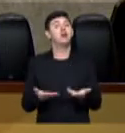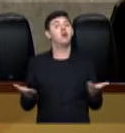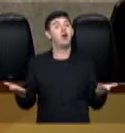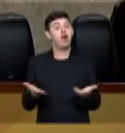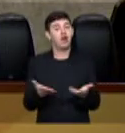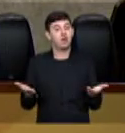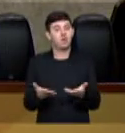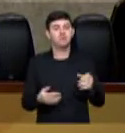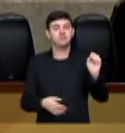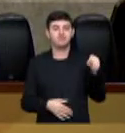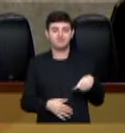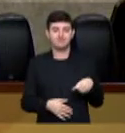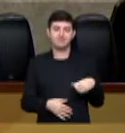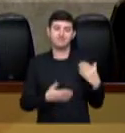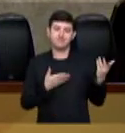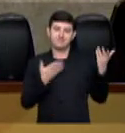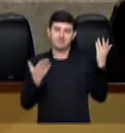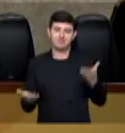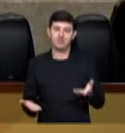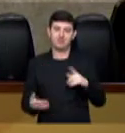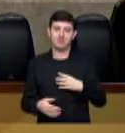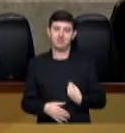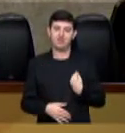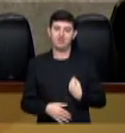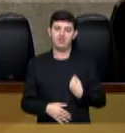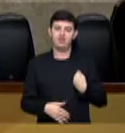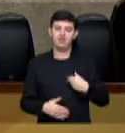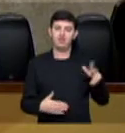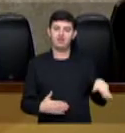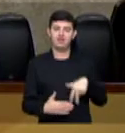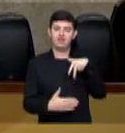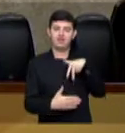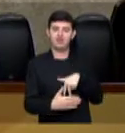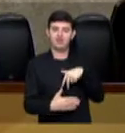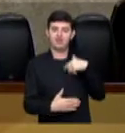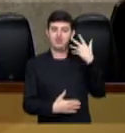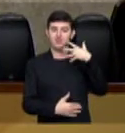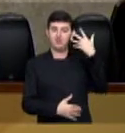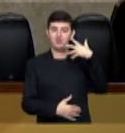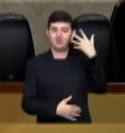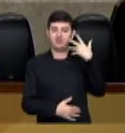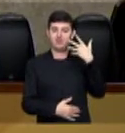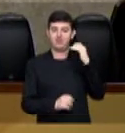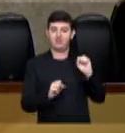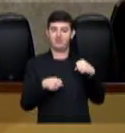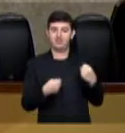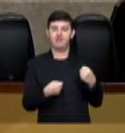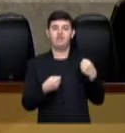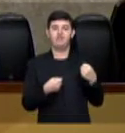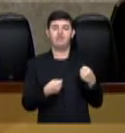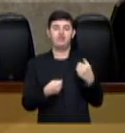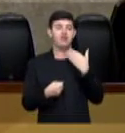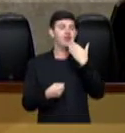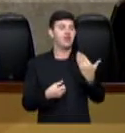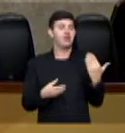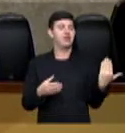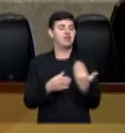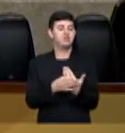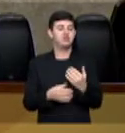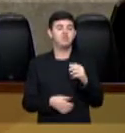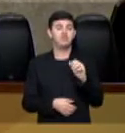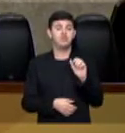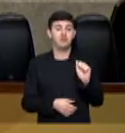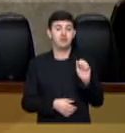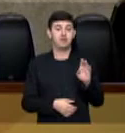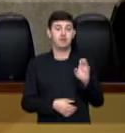então, sim, convido para assumir a tribuna e falar pela requerente, aberto, doutor Alexandre